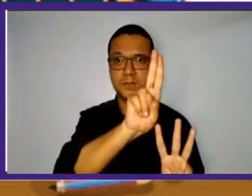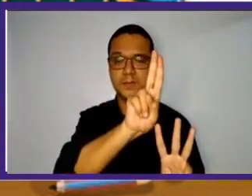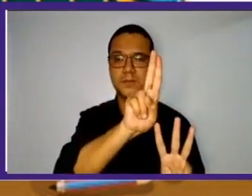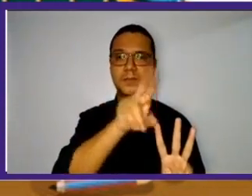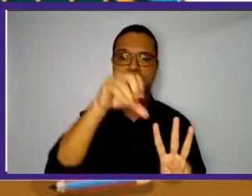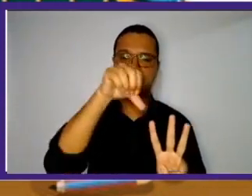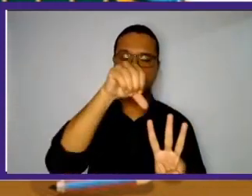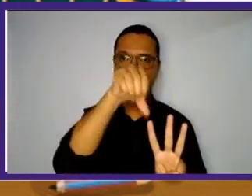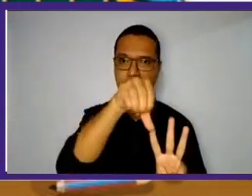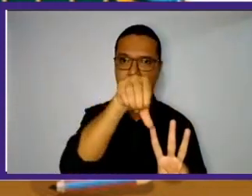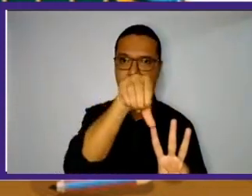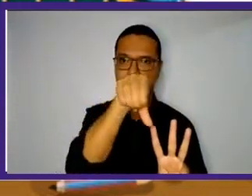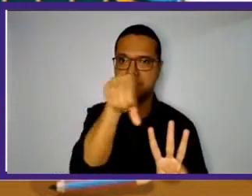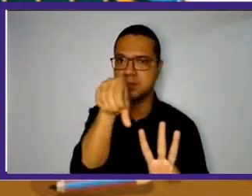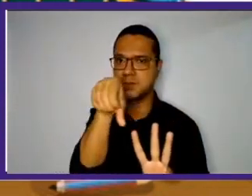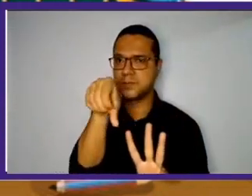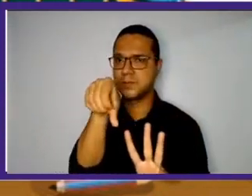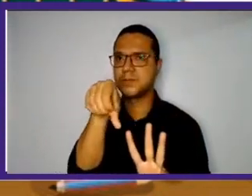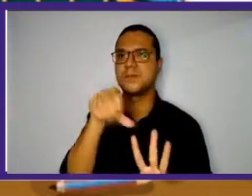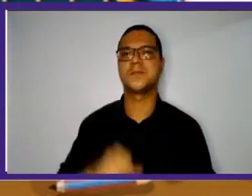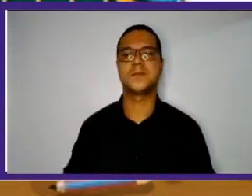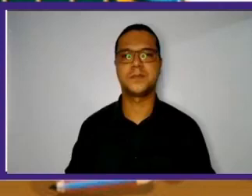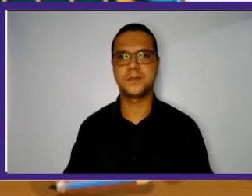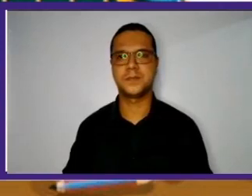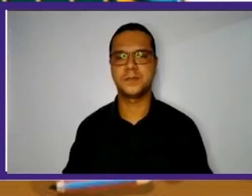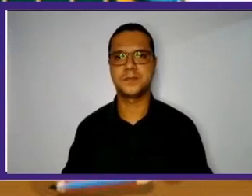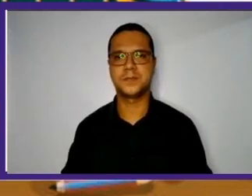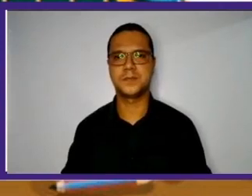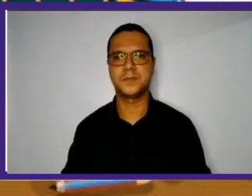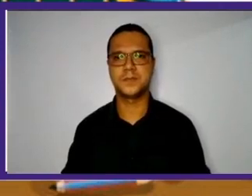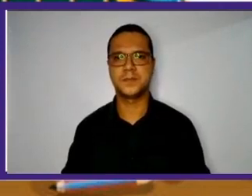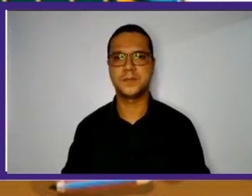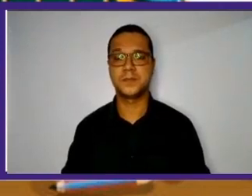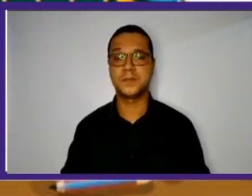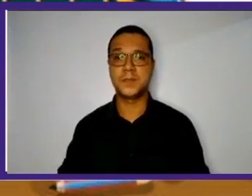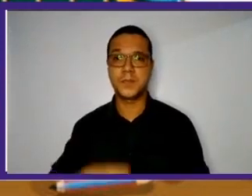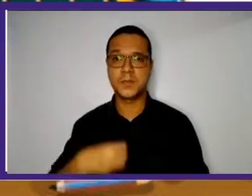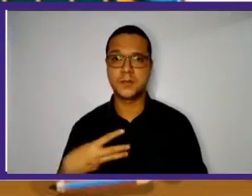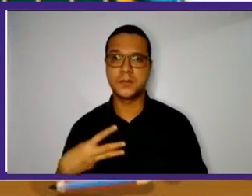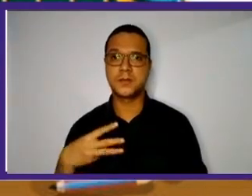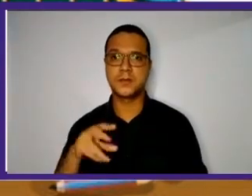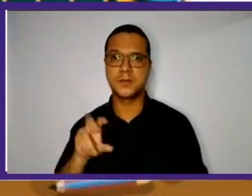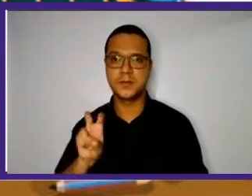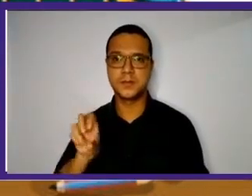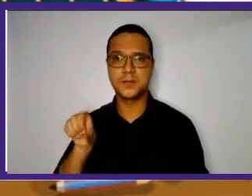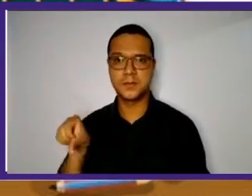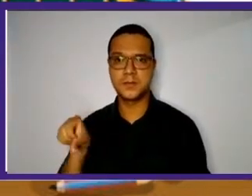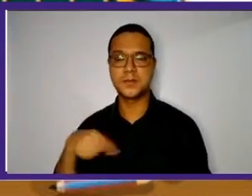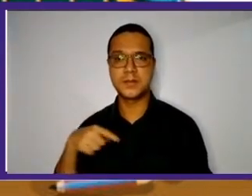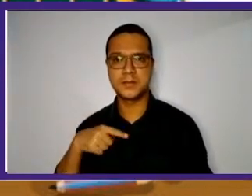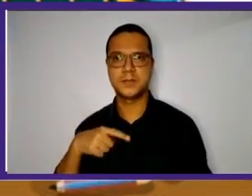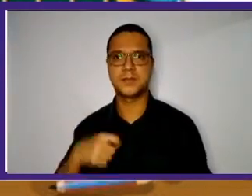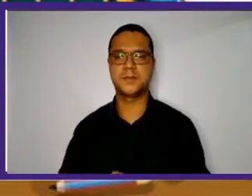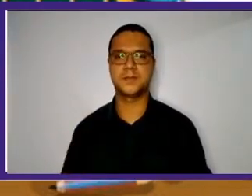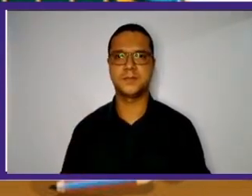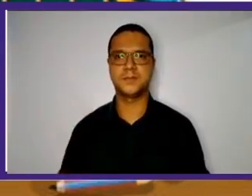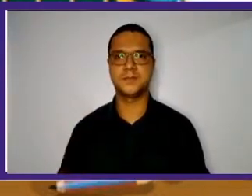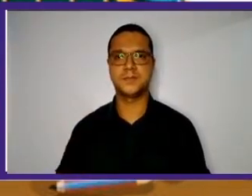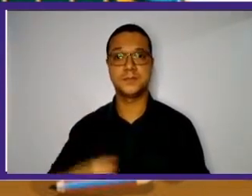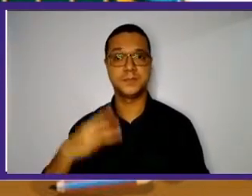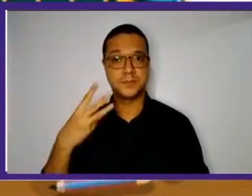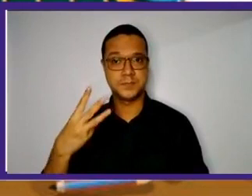da unidade, ou seja, na primeira ordem. O número 359